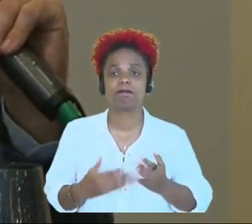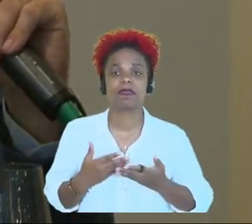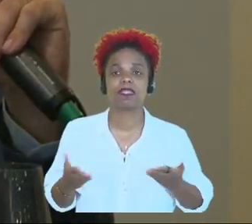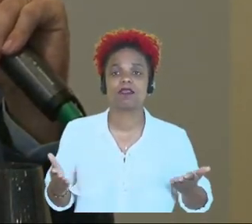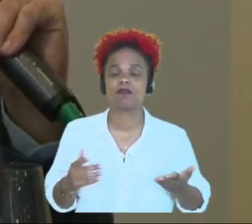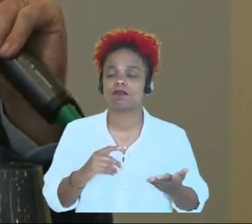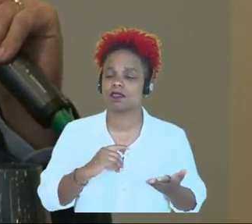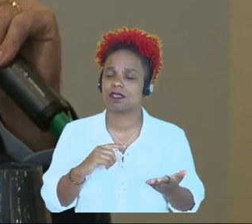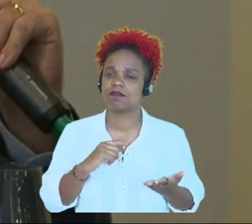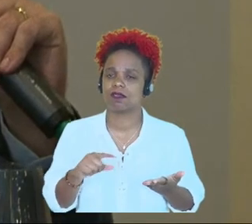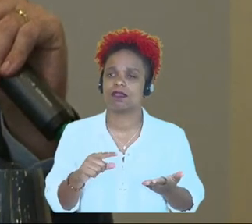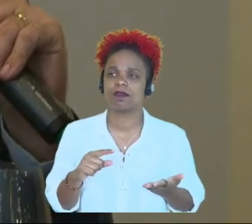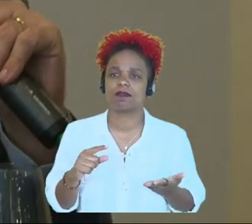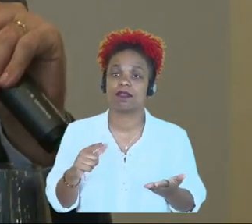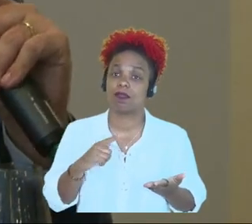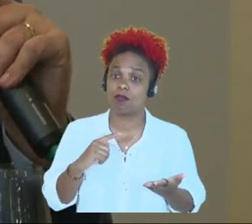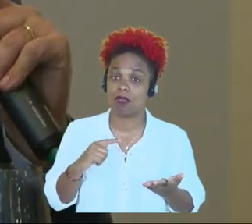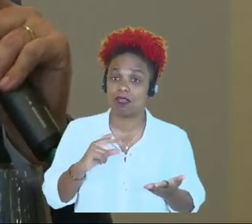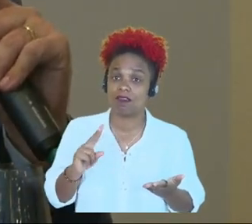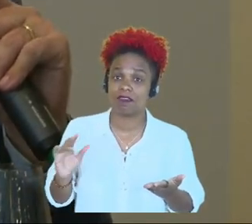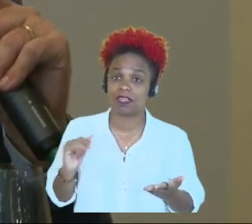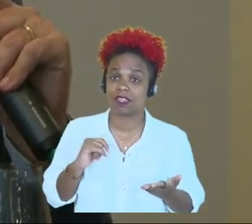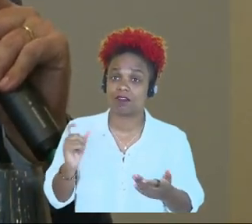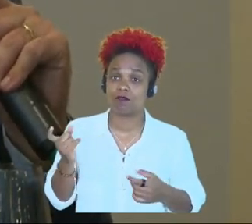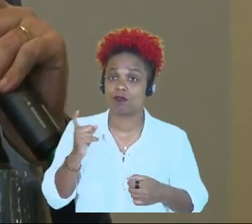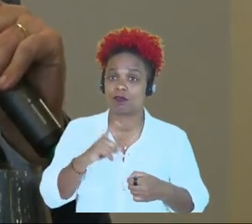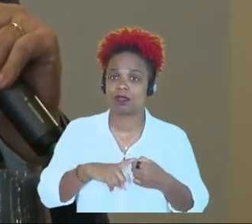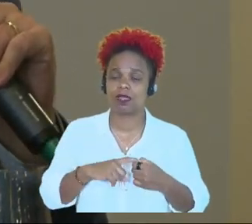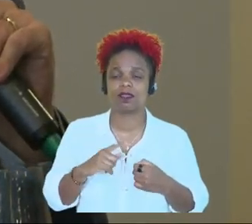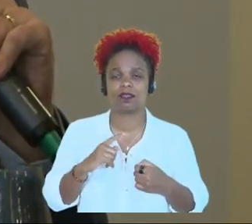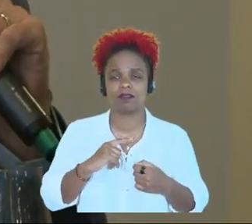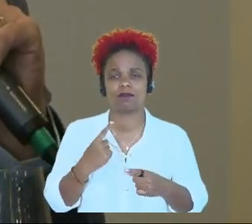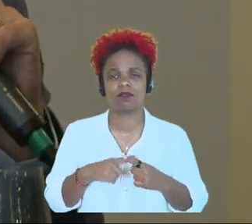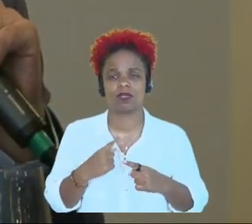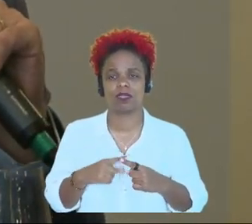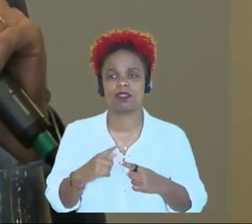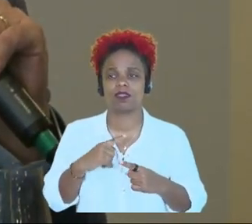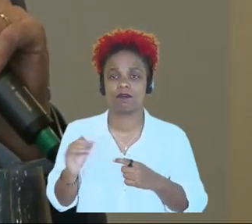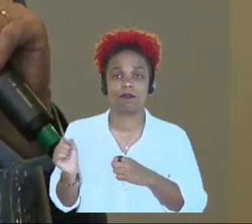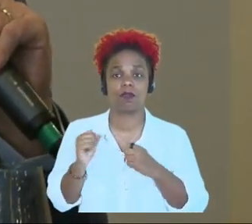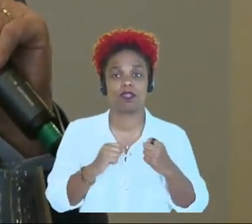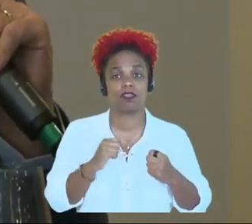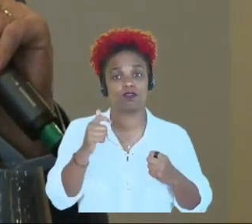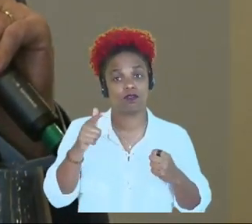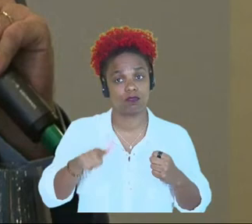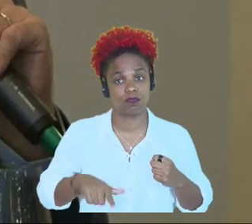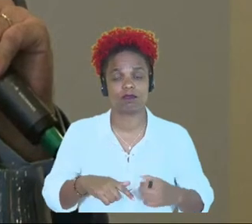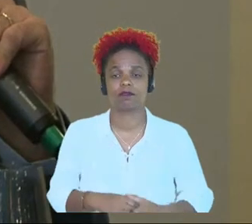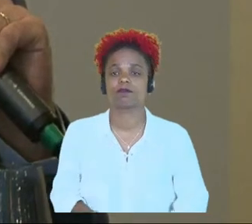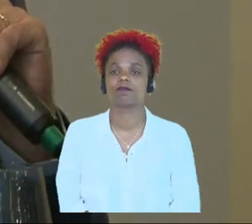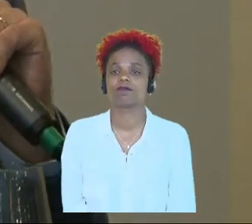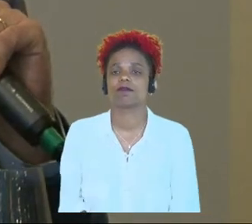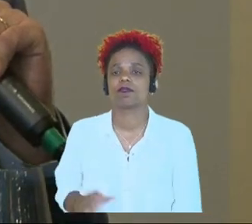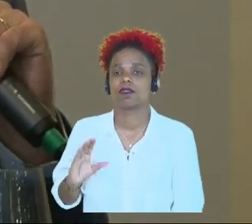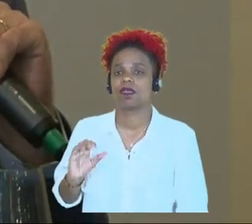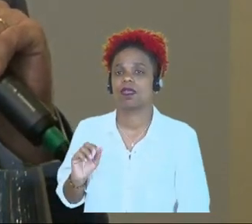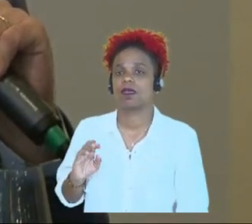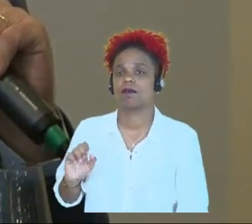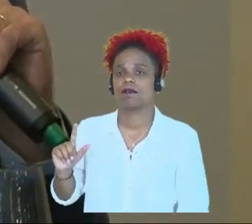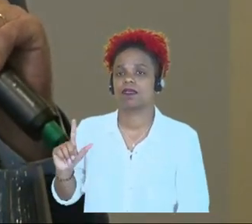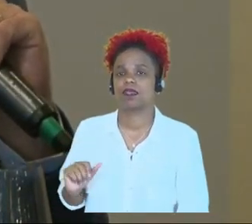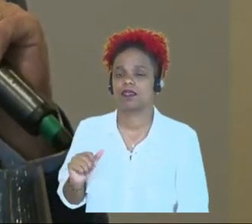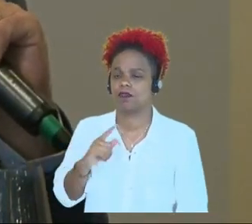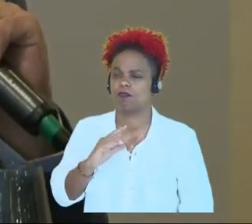bonde da história durante muito tempo e agora vai ter que recuperar isso. Ainda mais porque volta ao poder. Camila,